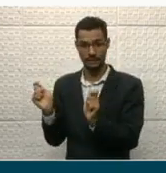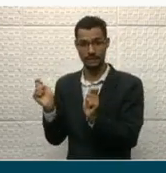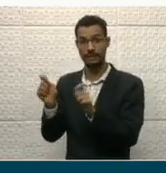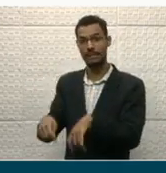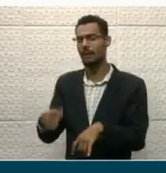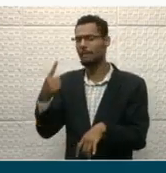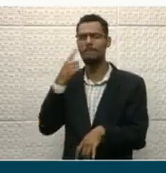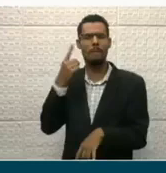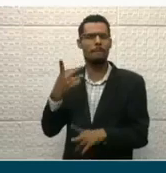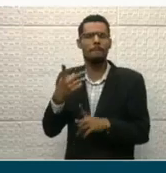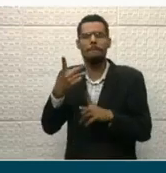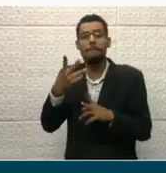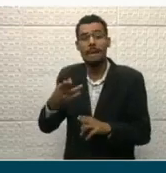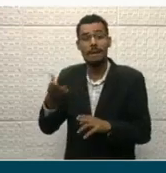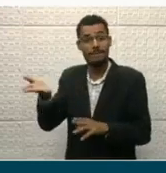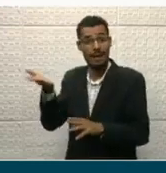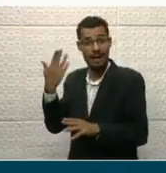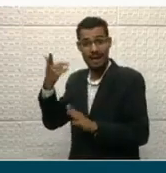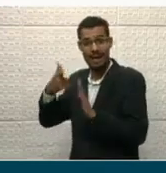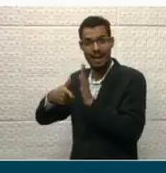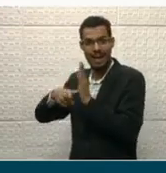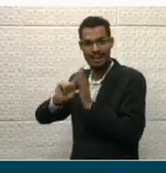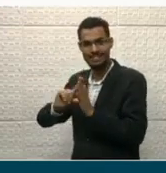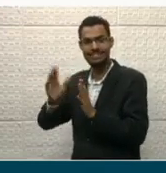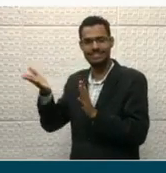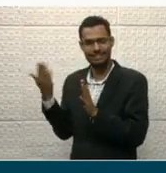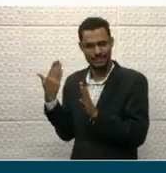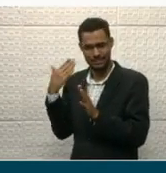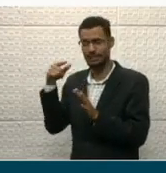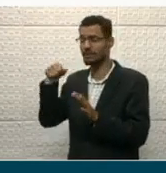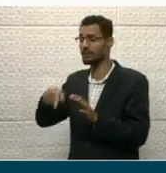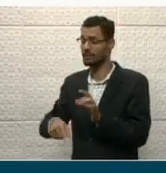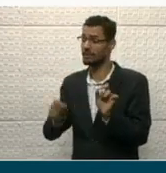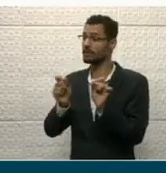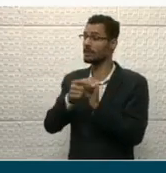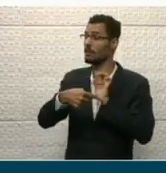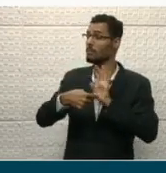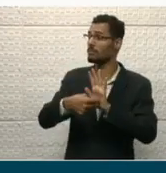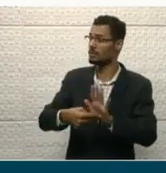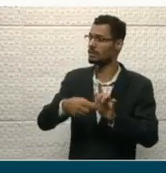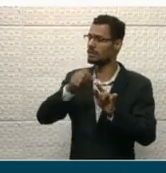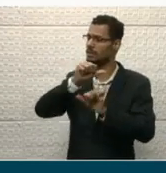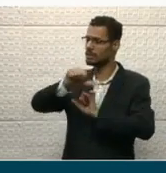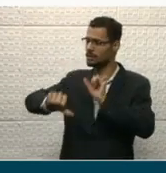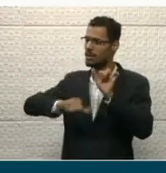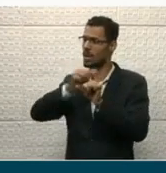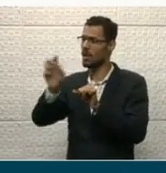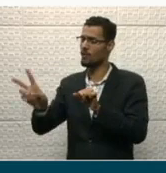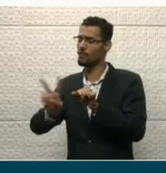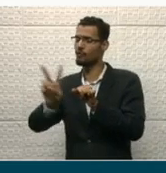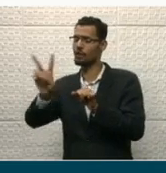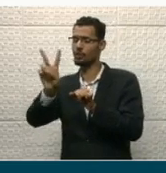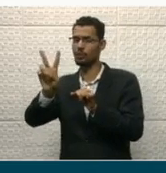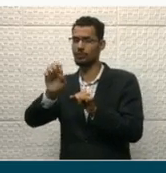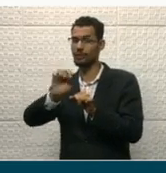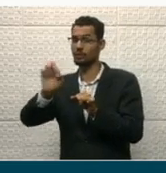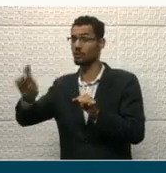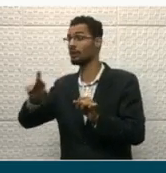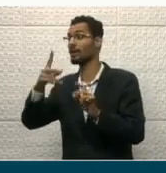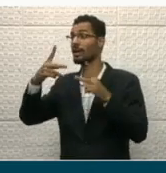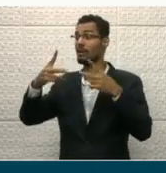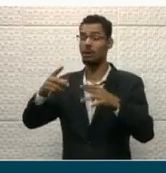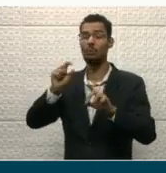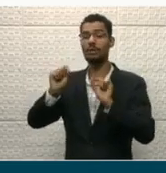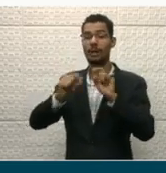forma como nós avaliamos no caso anterior. Então, aplicar a transformação sobre um vetor vai ser igual